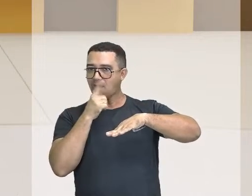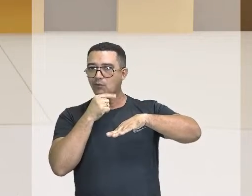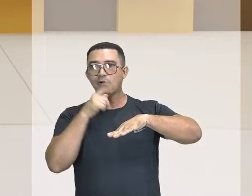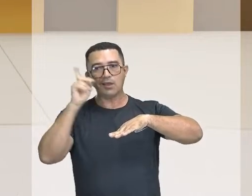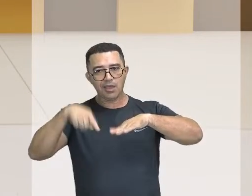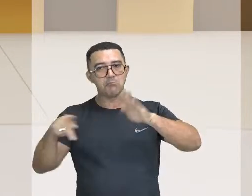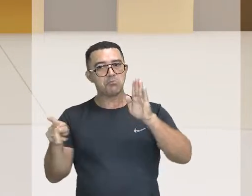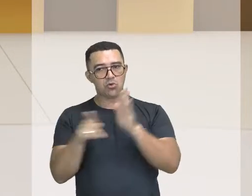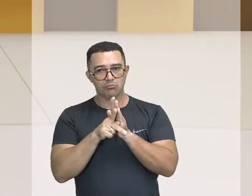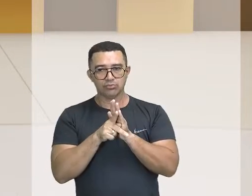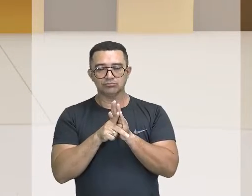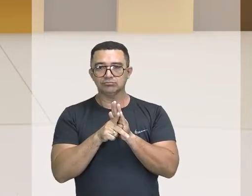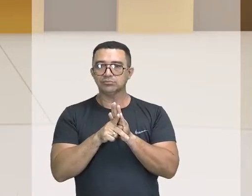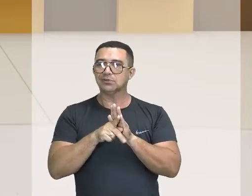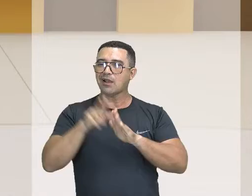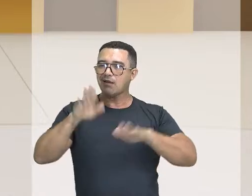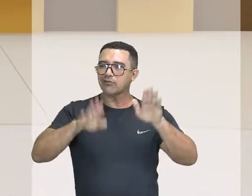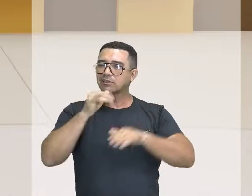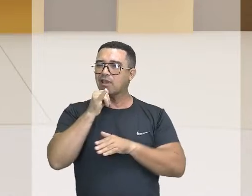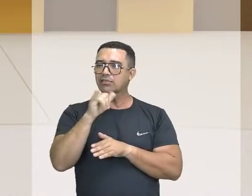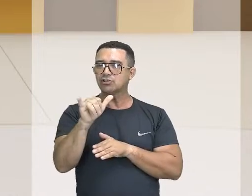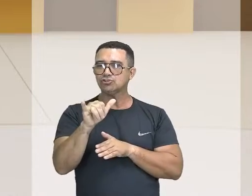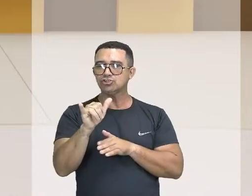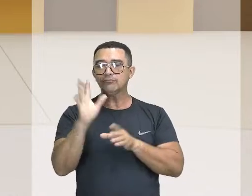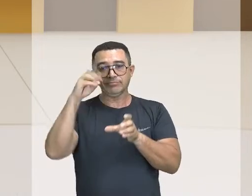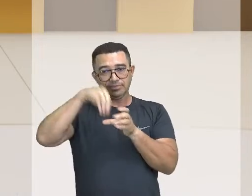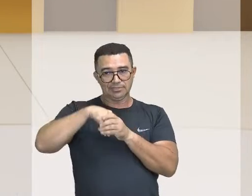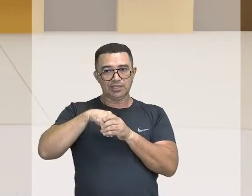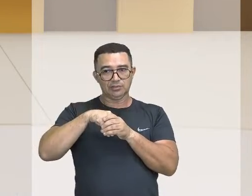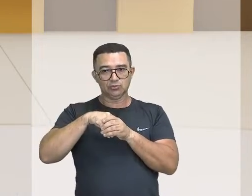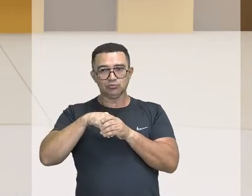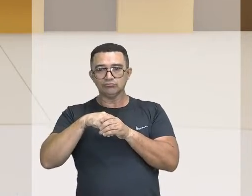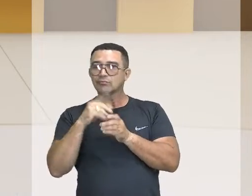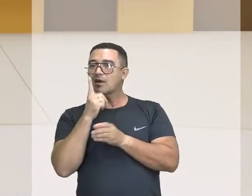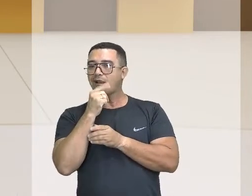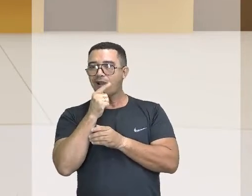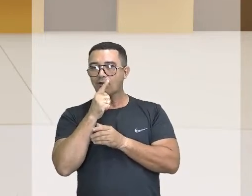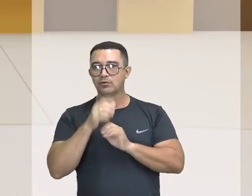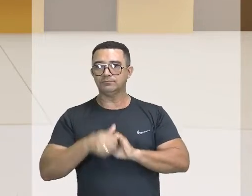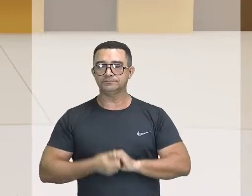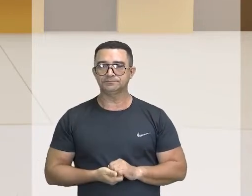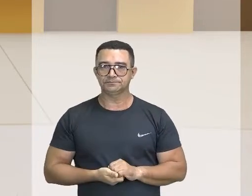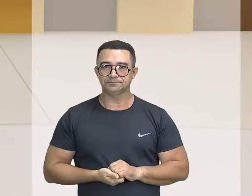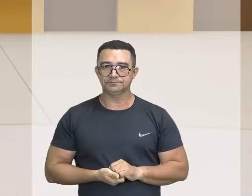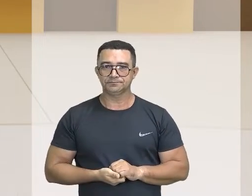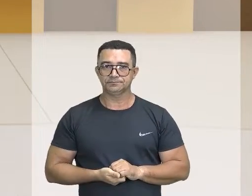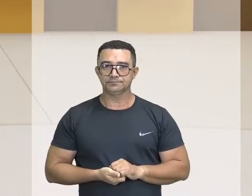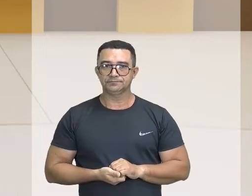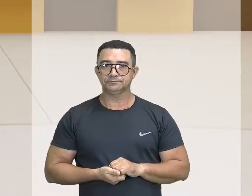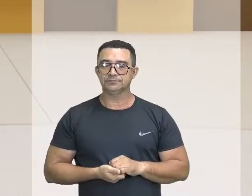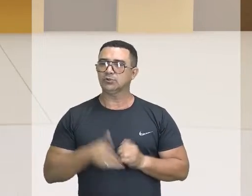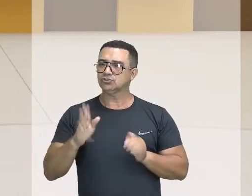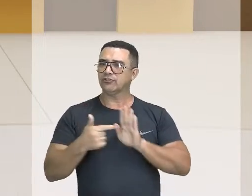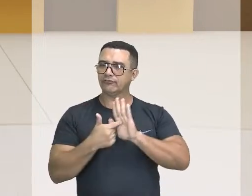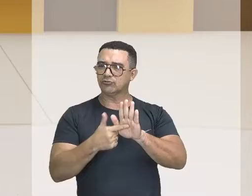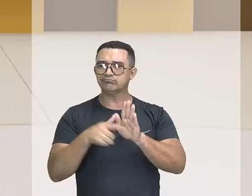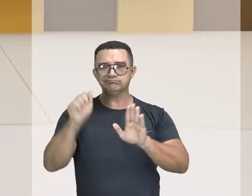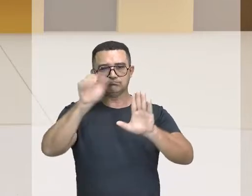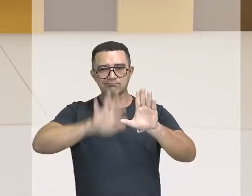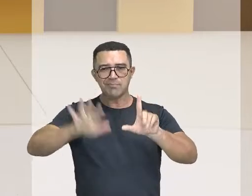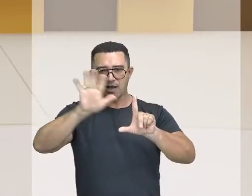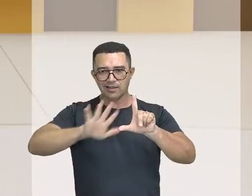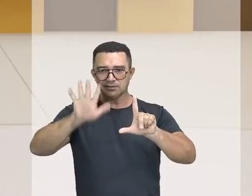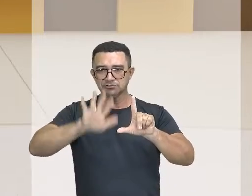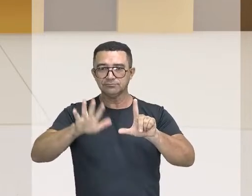grande, que faz com que muita energia fique armazenada ali naquela massa de água. Exatamente. A gente acabou de visualizar essas imagens aí com